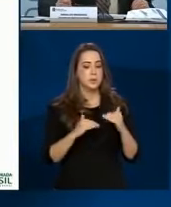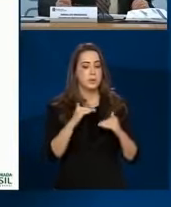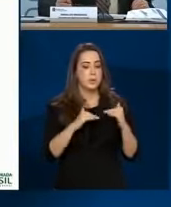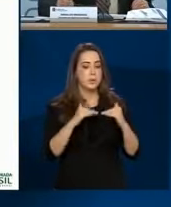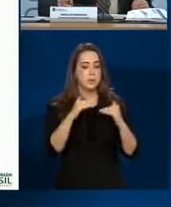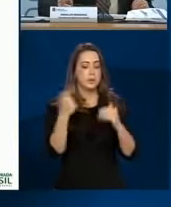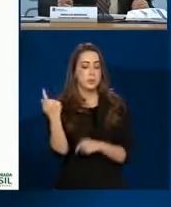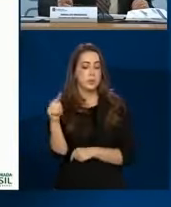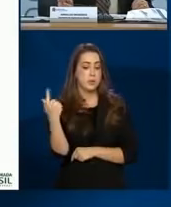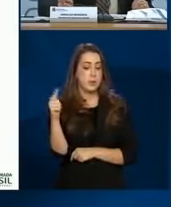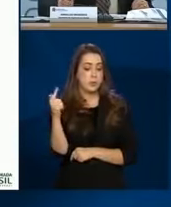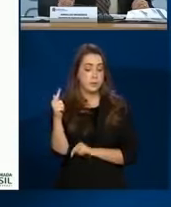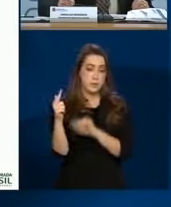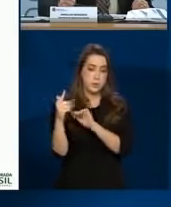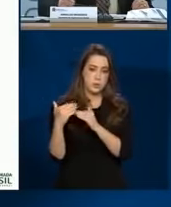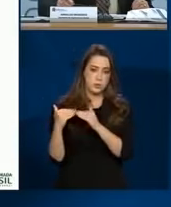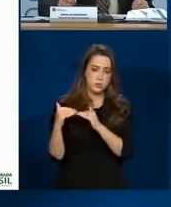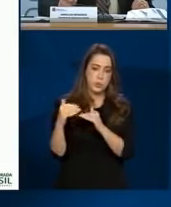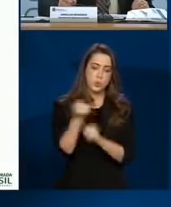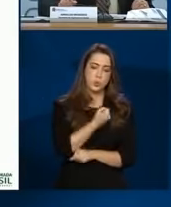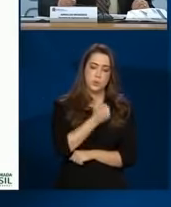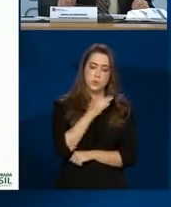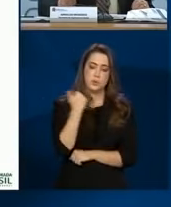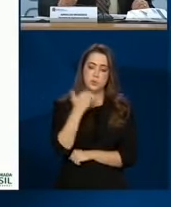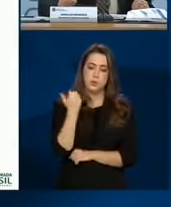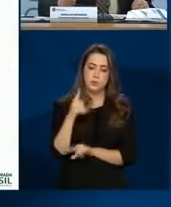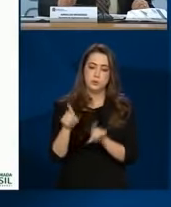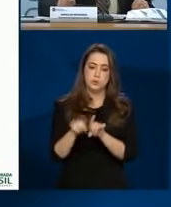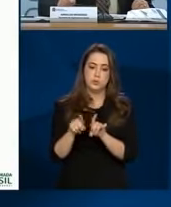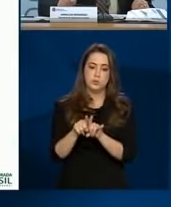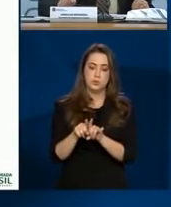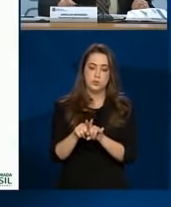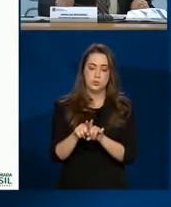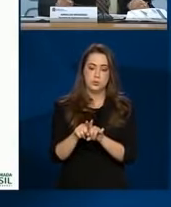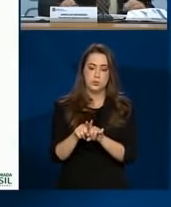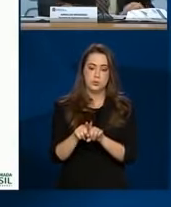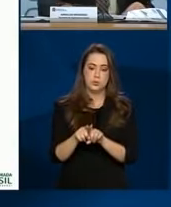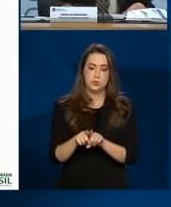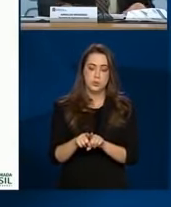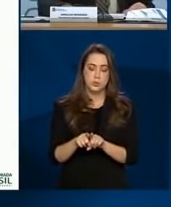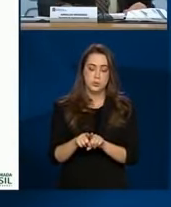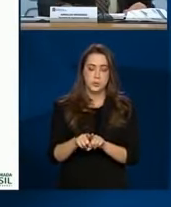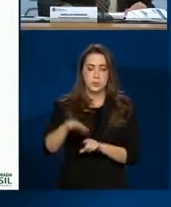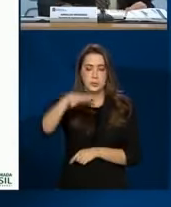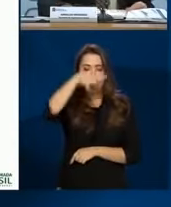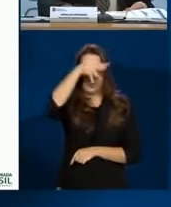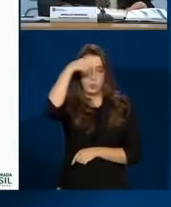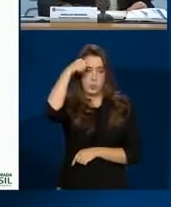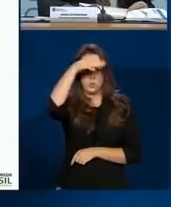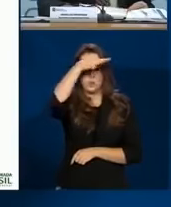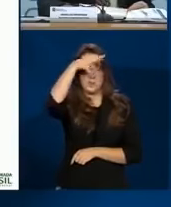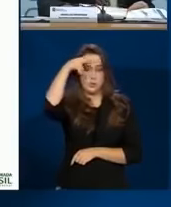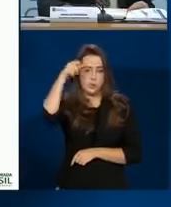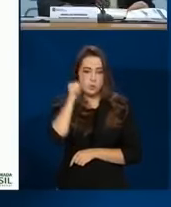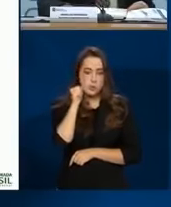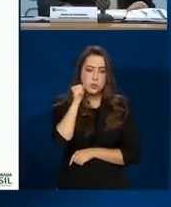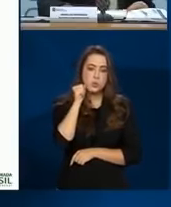no Goiás com relação ao número de óbito, e o incremento no Mato Grosso e Mato Grosso do Sul e no Distrito